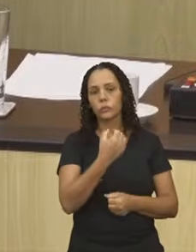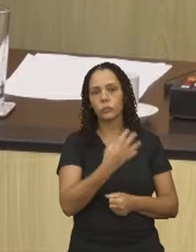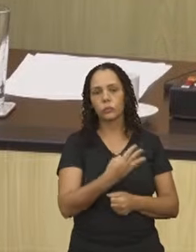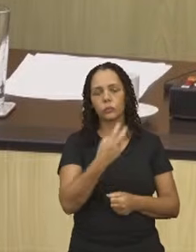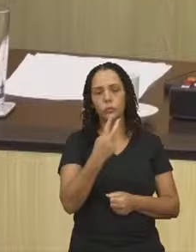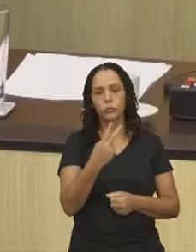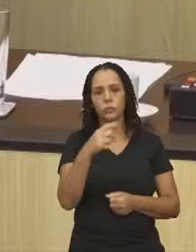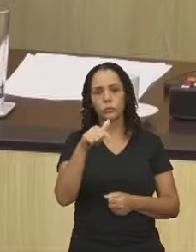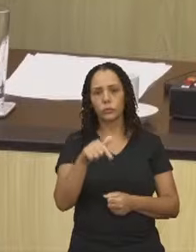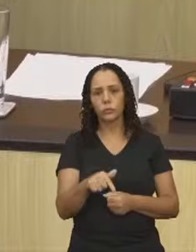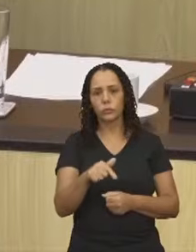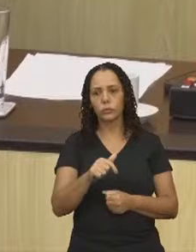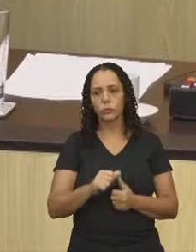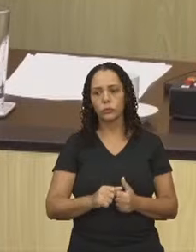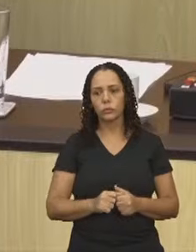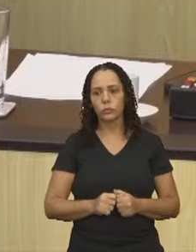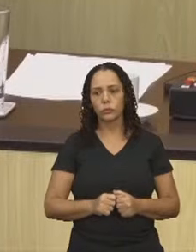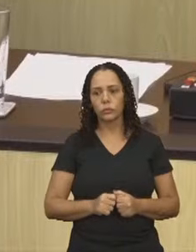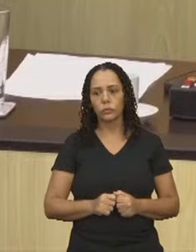427.